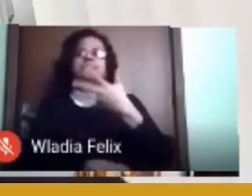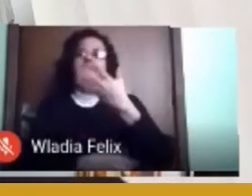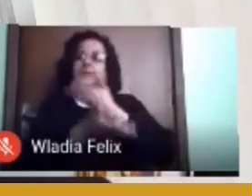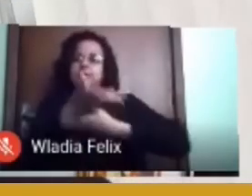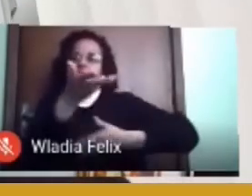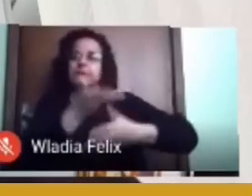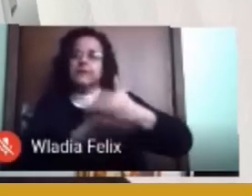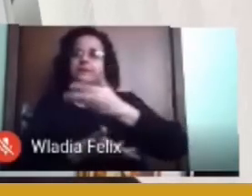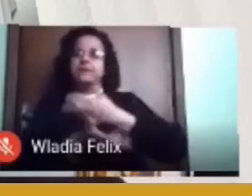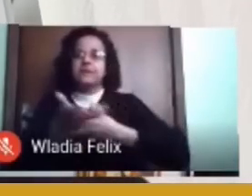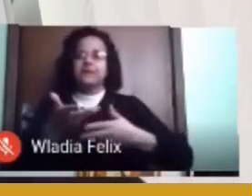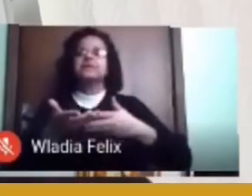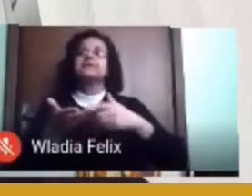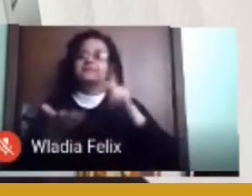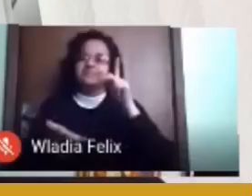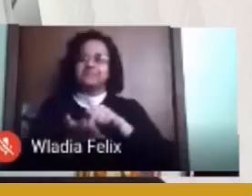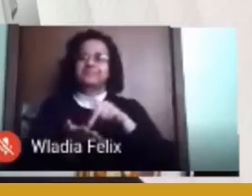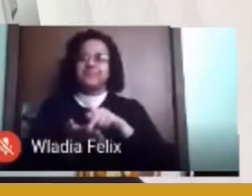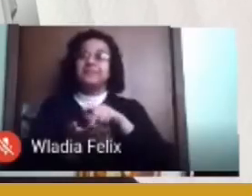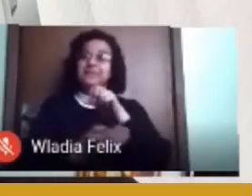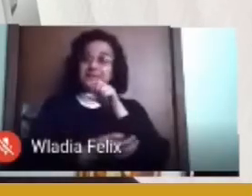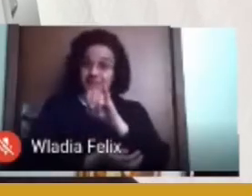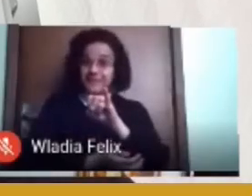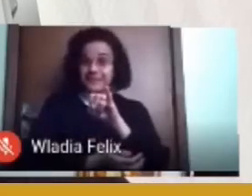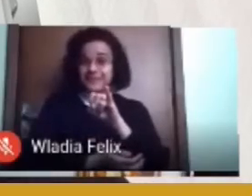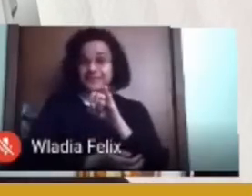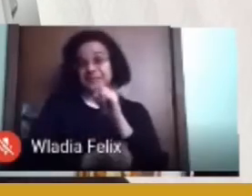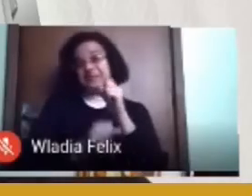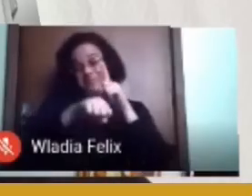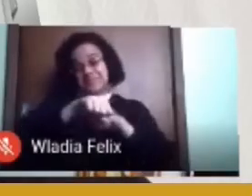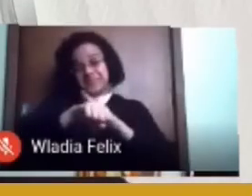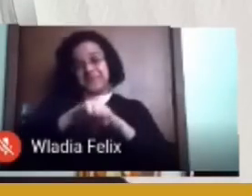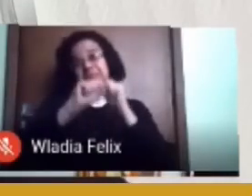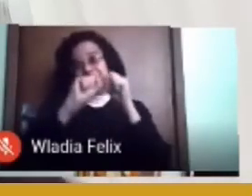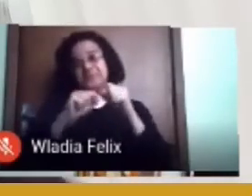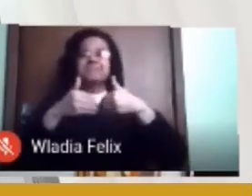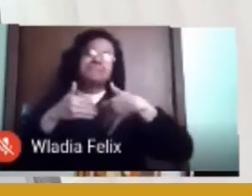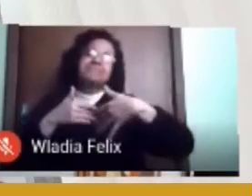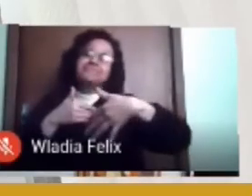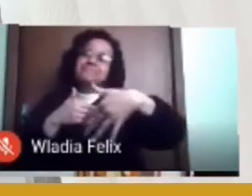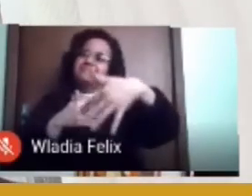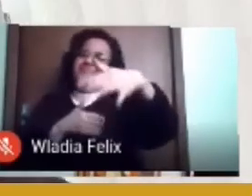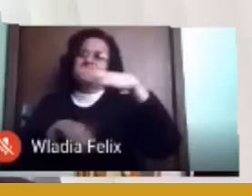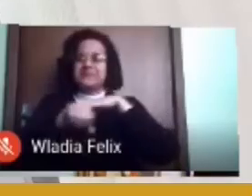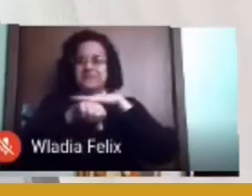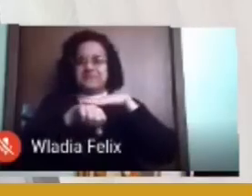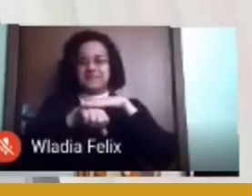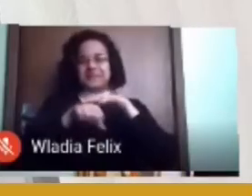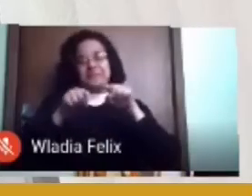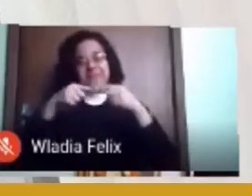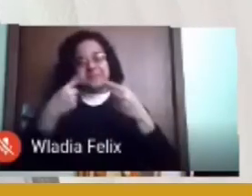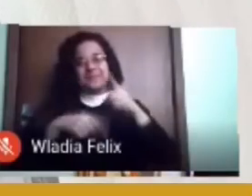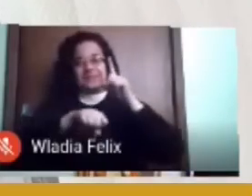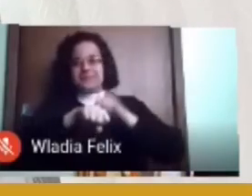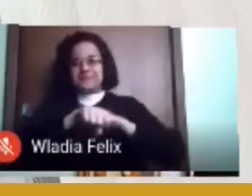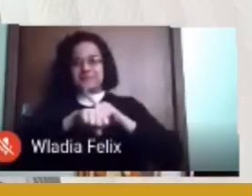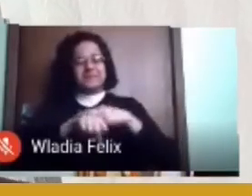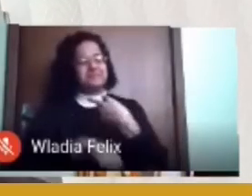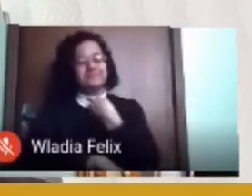mas já que temos que finalizá-la, muito obrigada pela sua participação. Foi um momento,